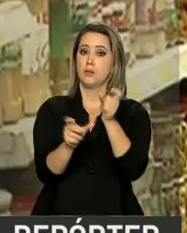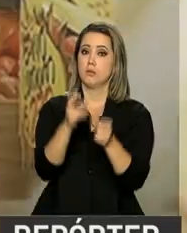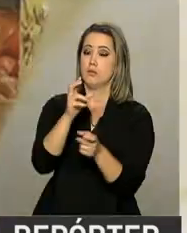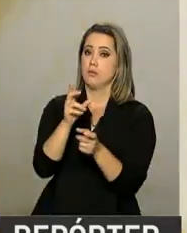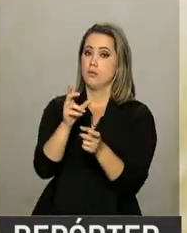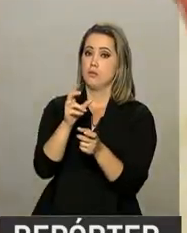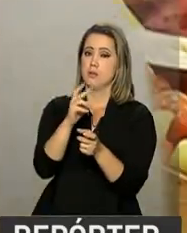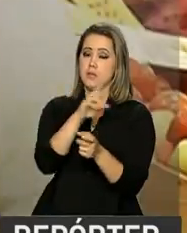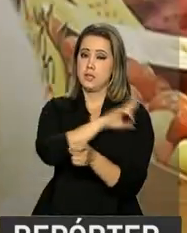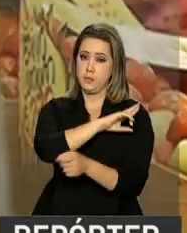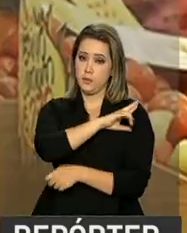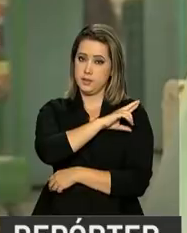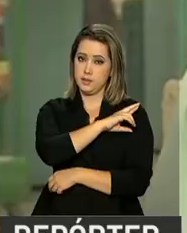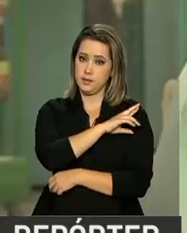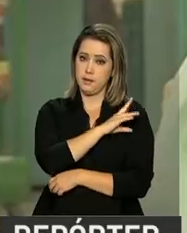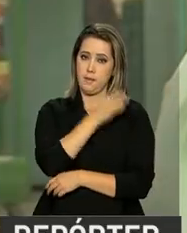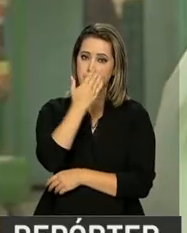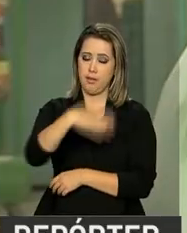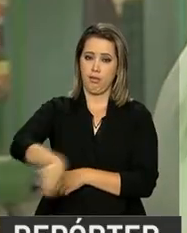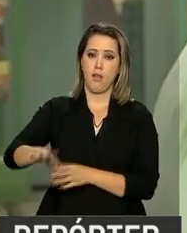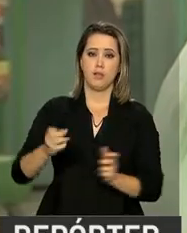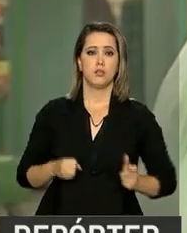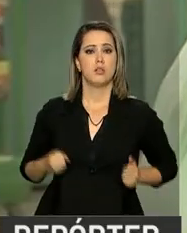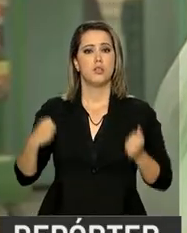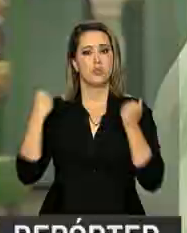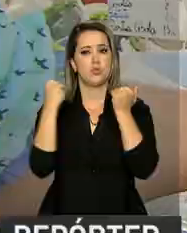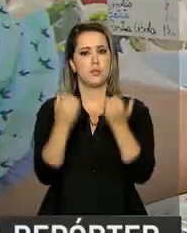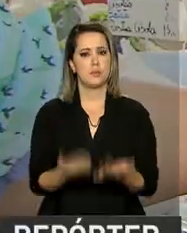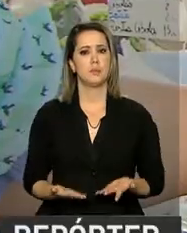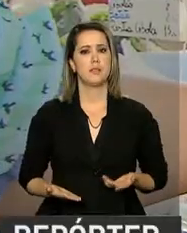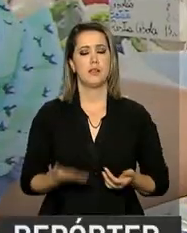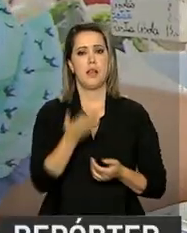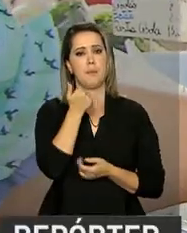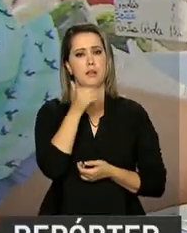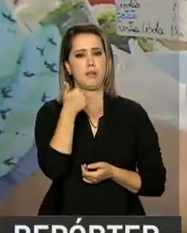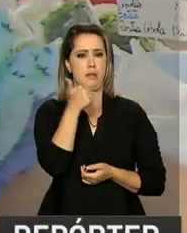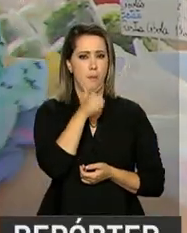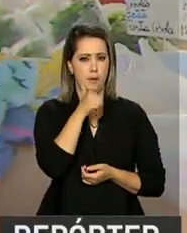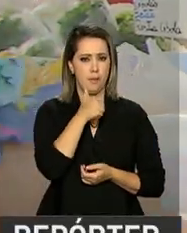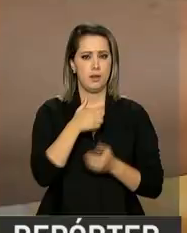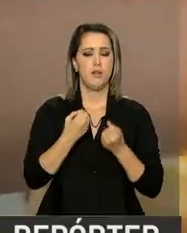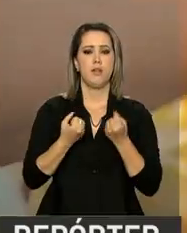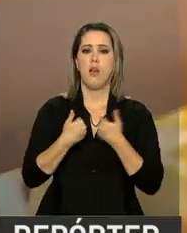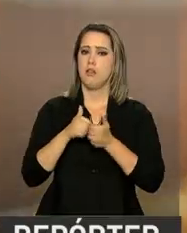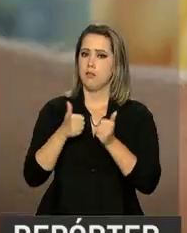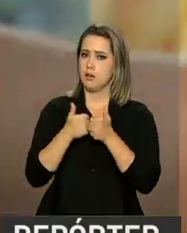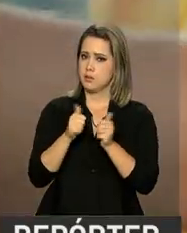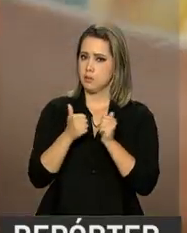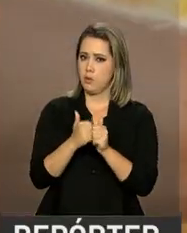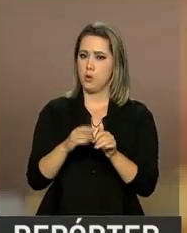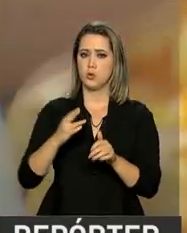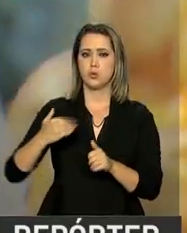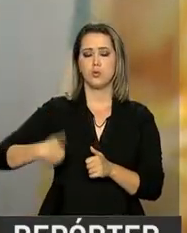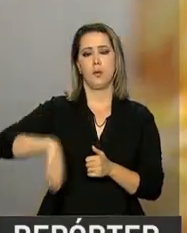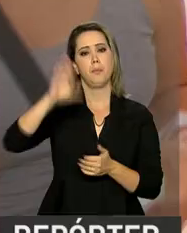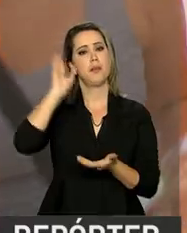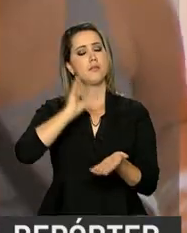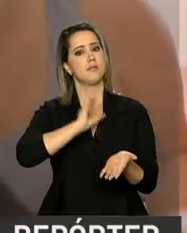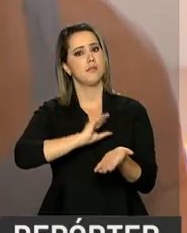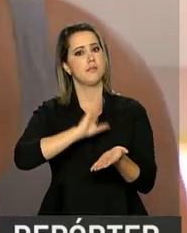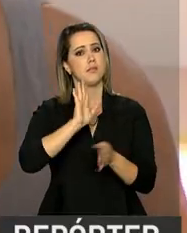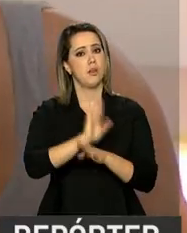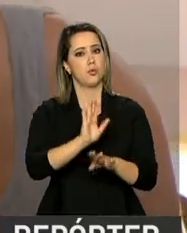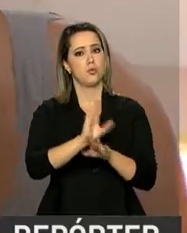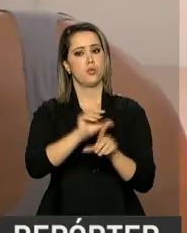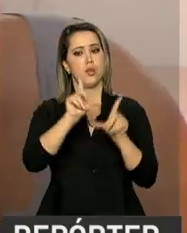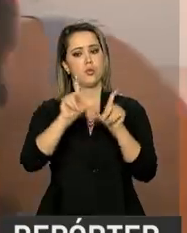metade das despesas dos brasileiros, os grupos de alimentação e bebidas e de transportes foram os que mais contribuíram pra queda